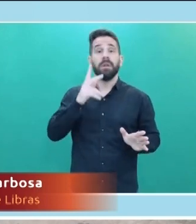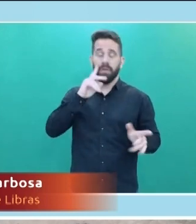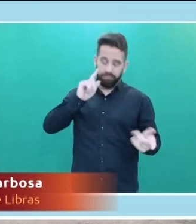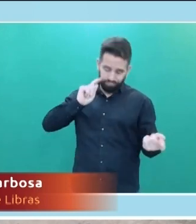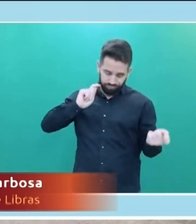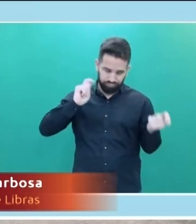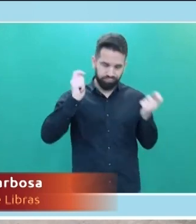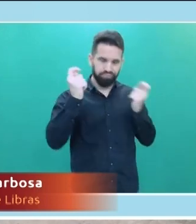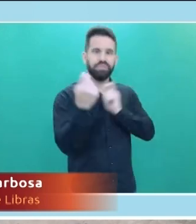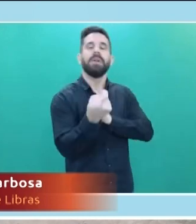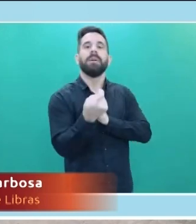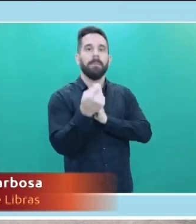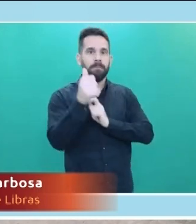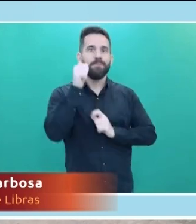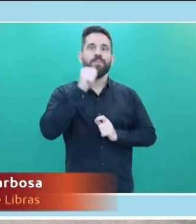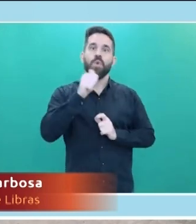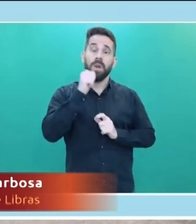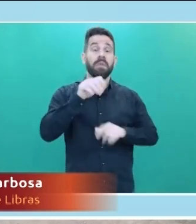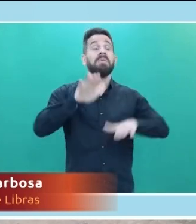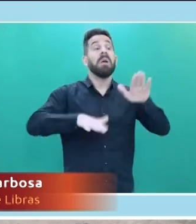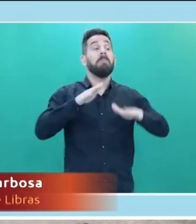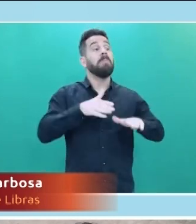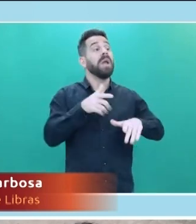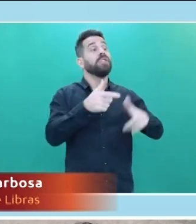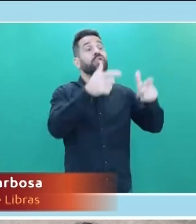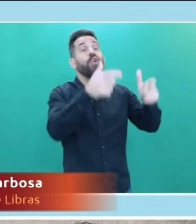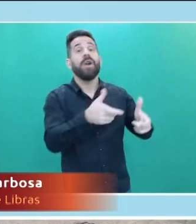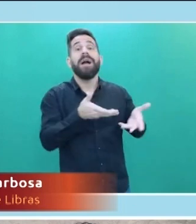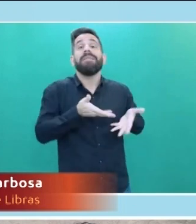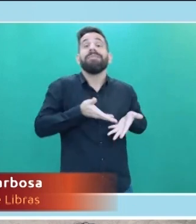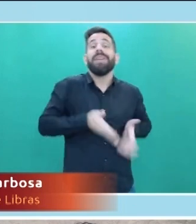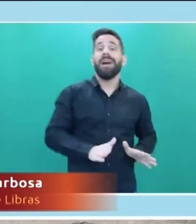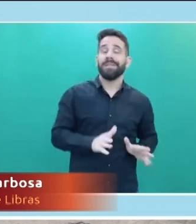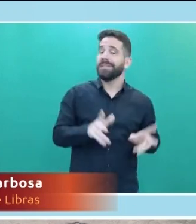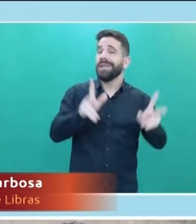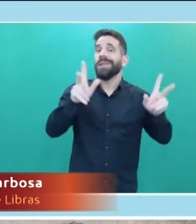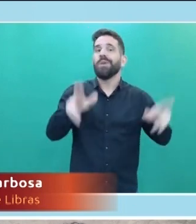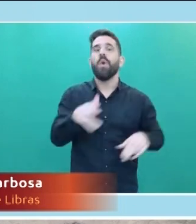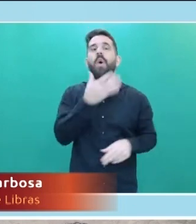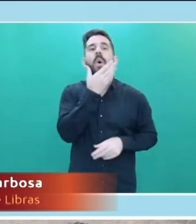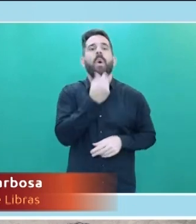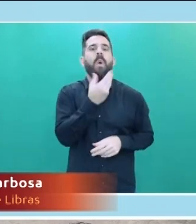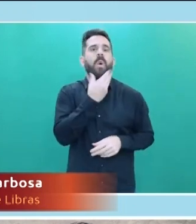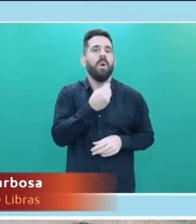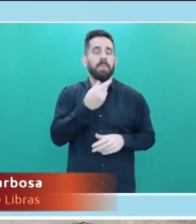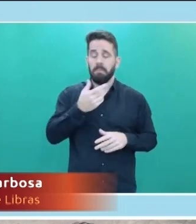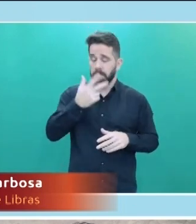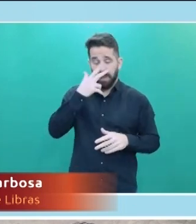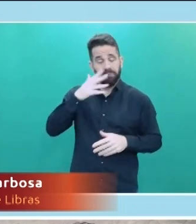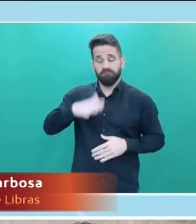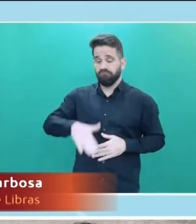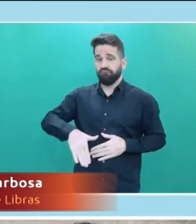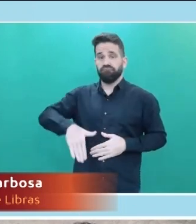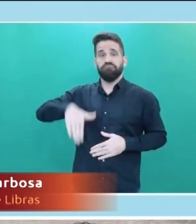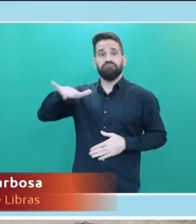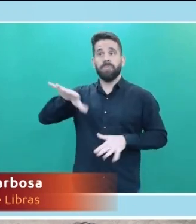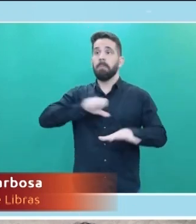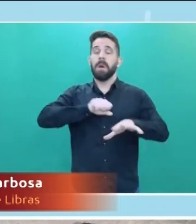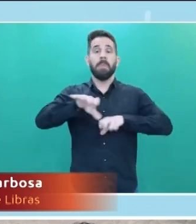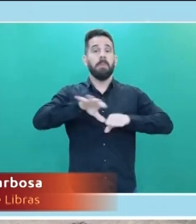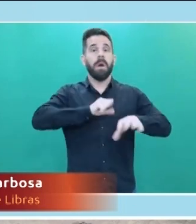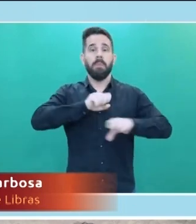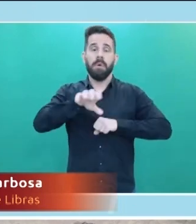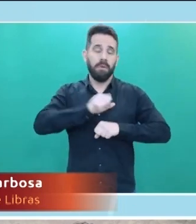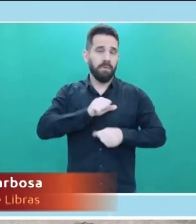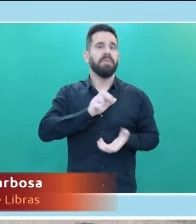para os homens, né? Um homem não nasce um homem apenas, né? Ele se desenvolve na sua masculinidade e nas masculinidades possíveis, né?